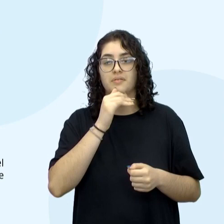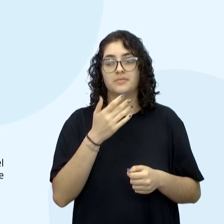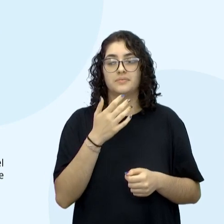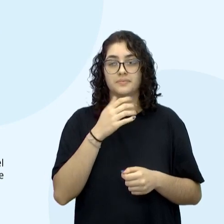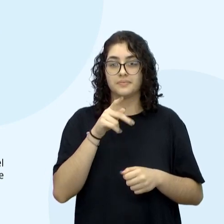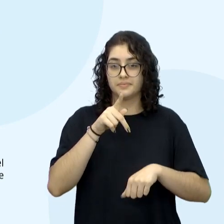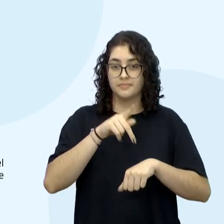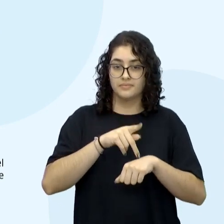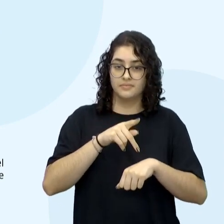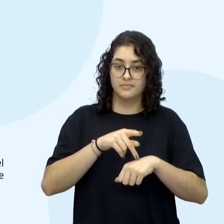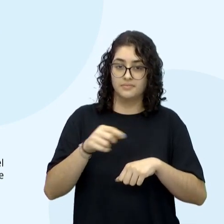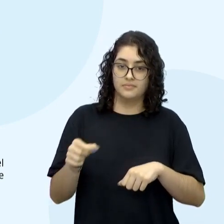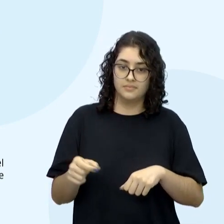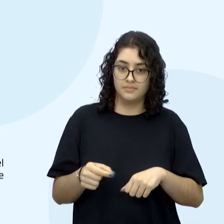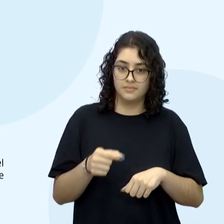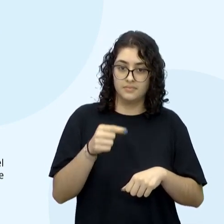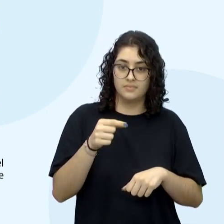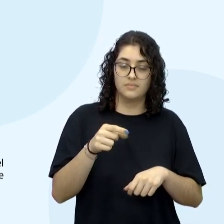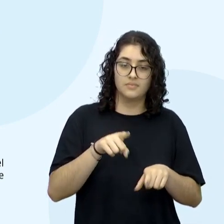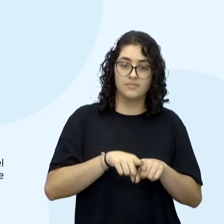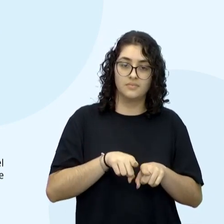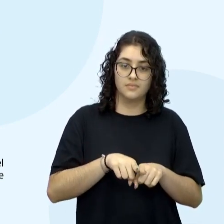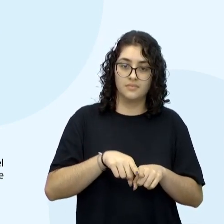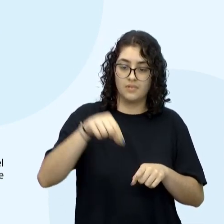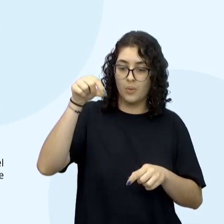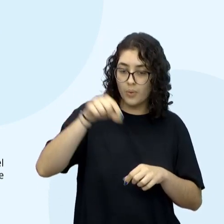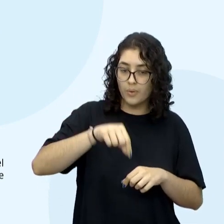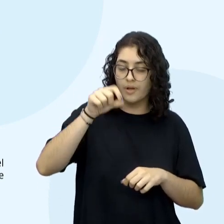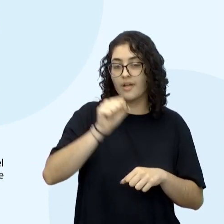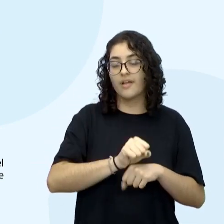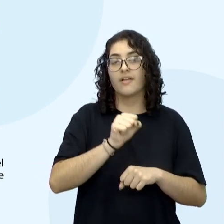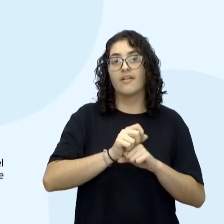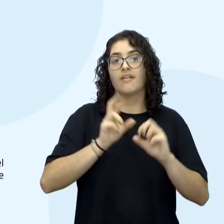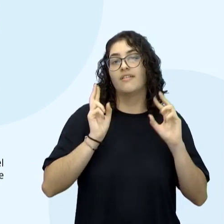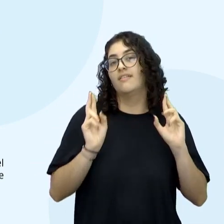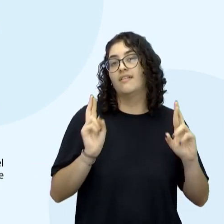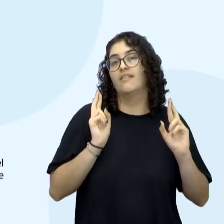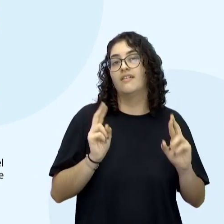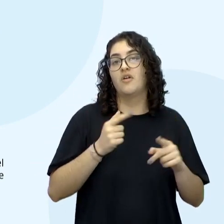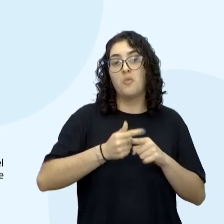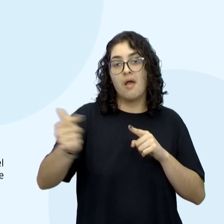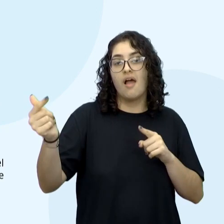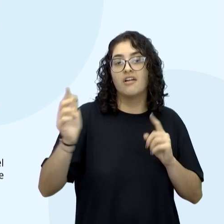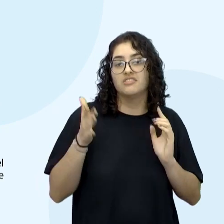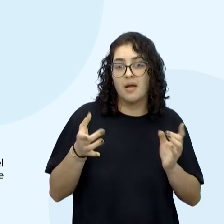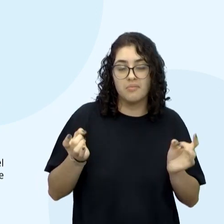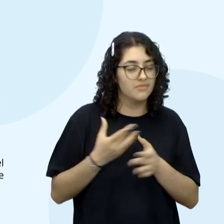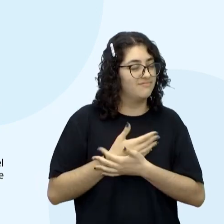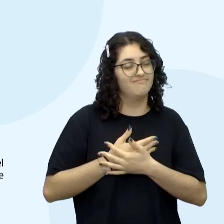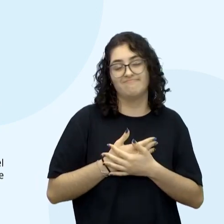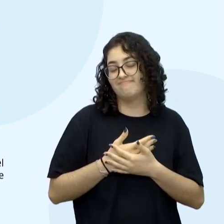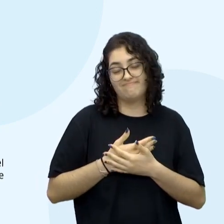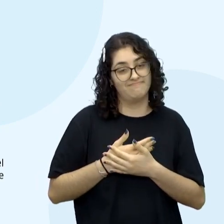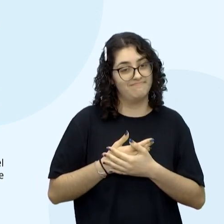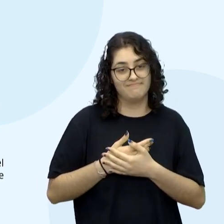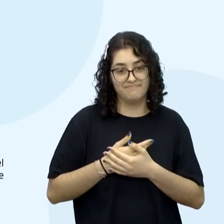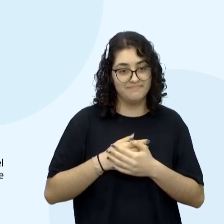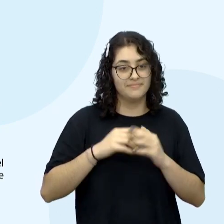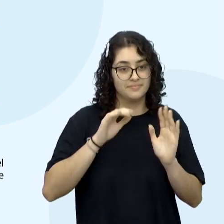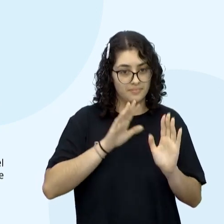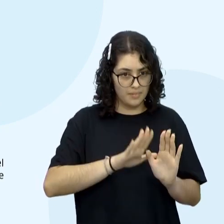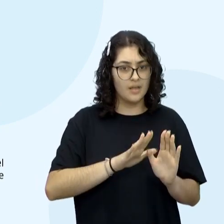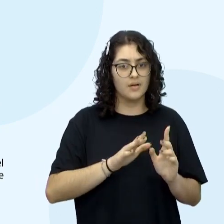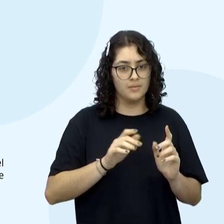uma pedra e uma goteira e esperar que em uma semana o bagulho tenha acontecido. Não vai acontecer, né? Mas